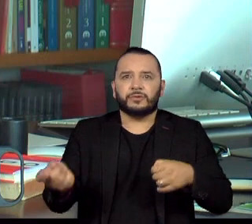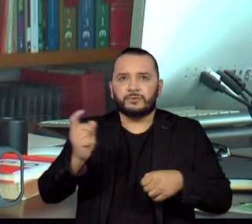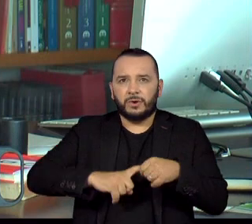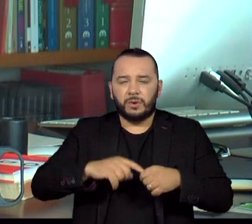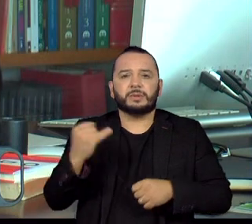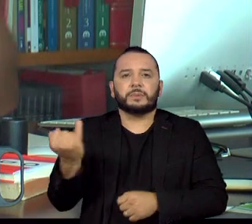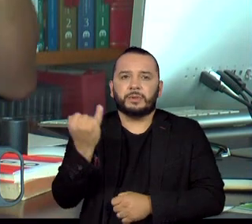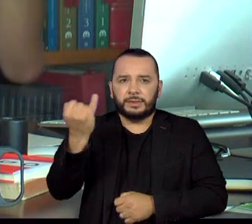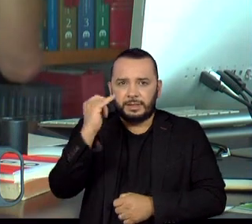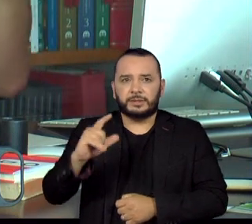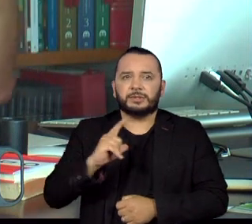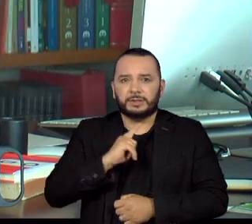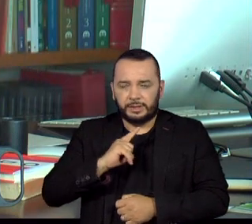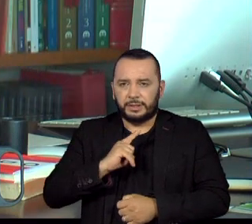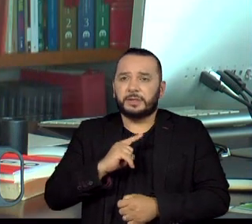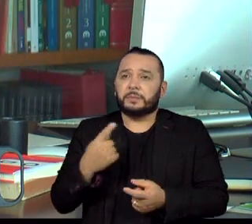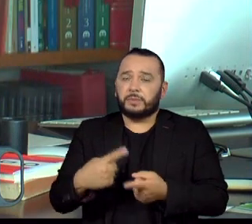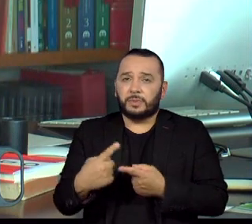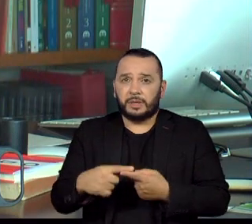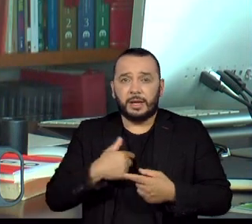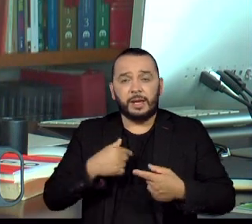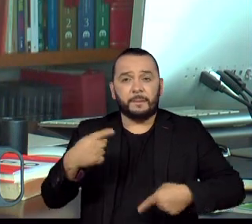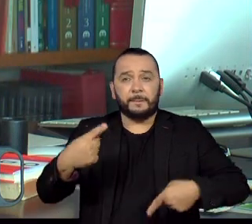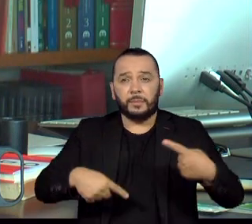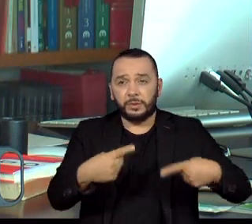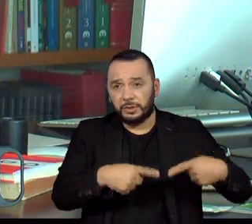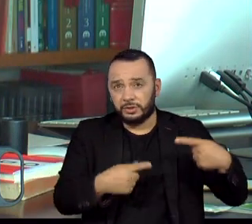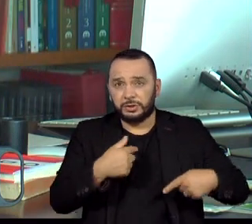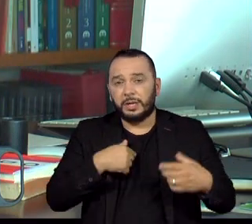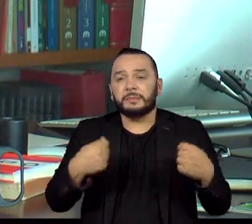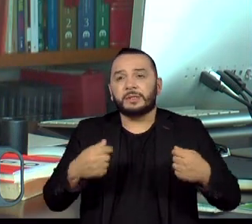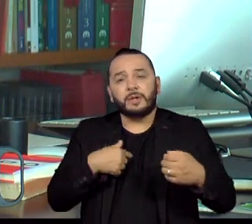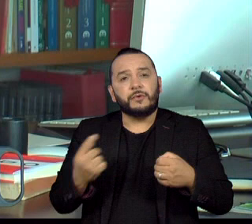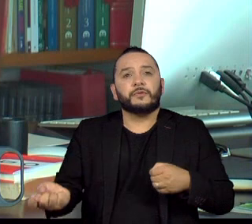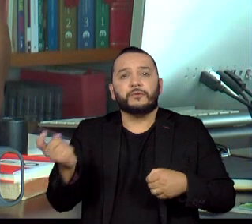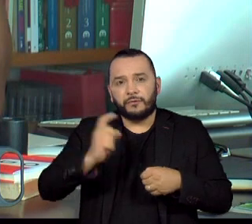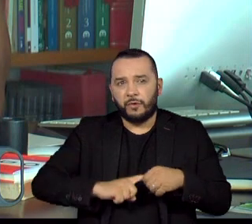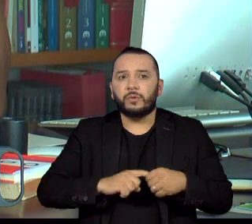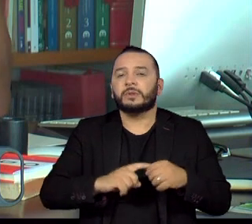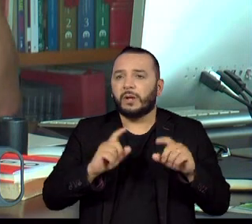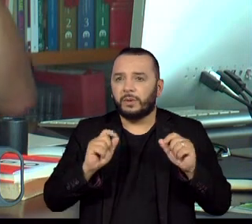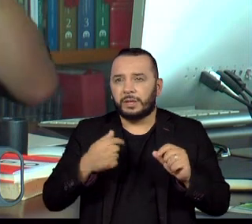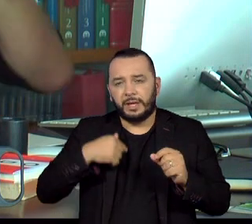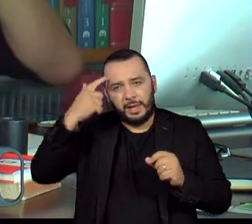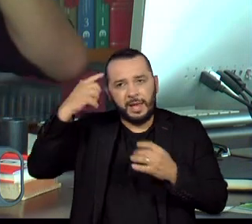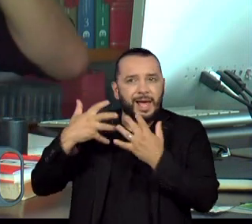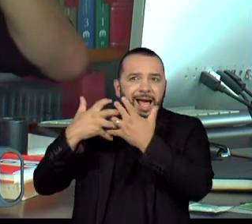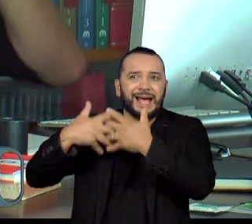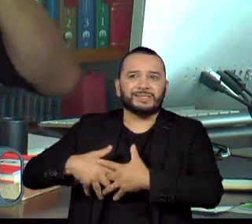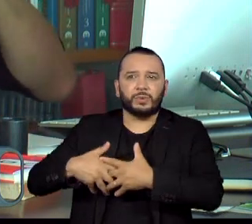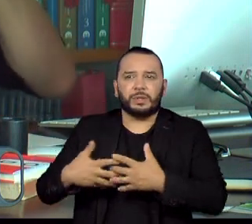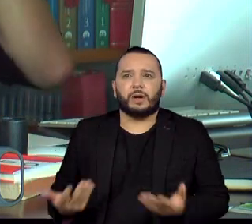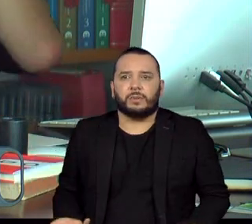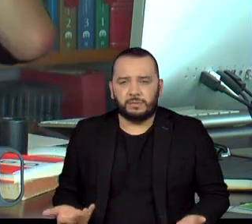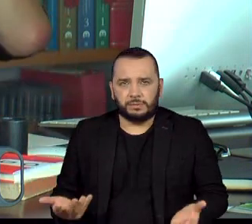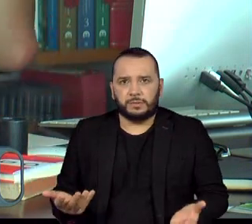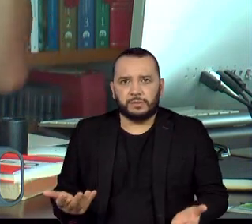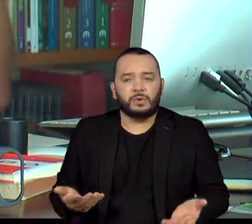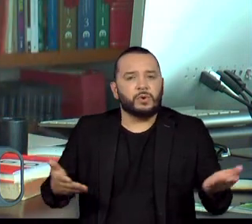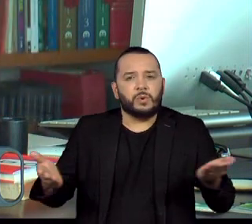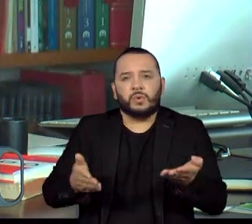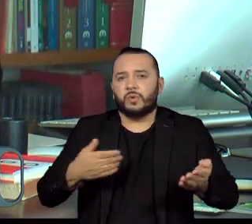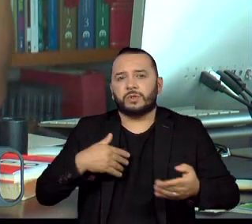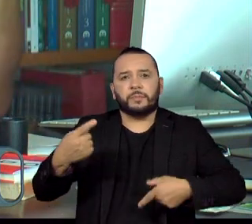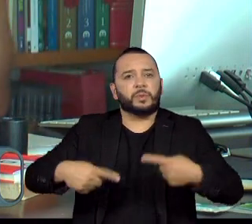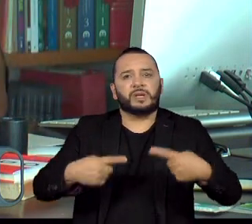que voltar a política, ela tem que voltar a ser uma coisa um pouco mais racional. Ela é muito emotiva, é